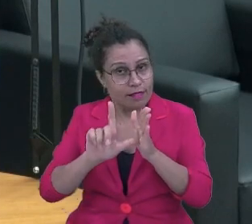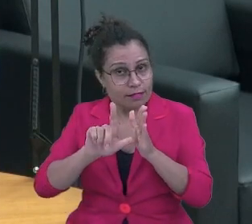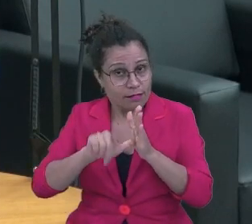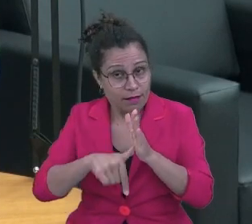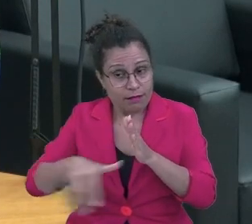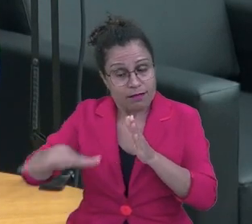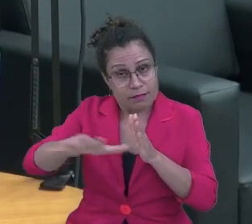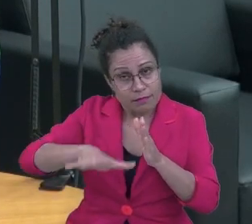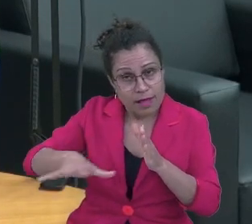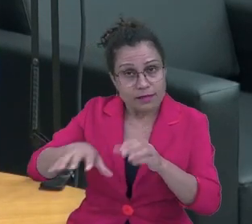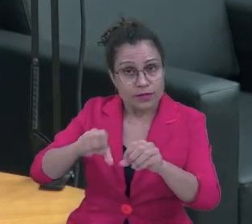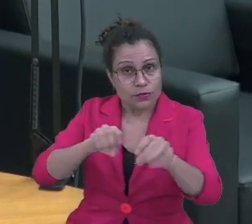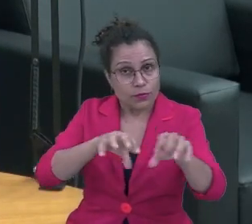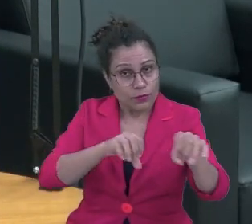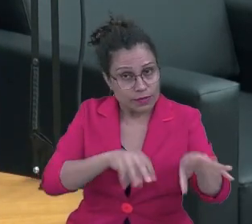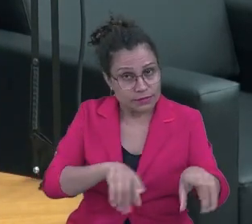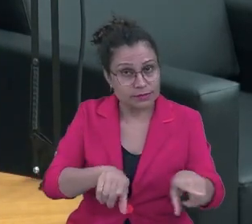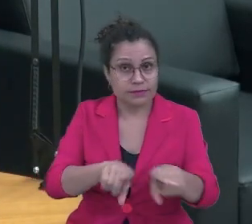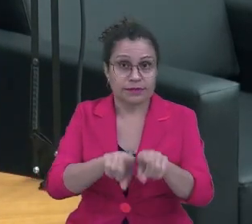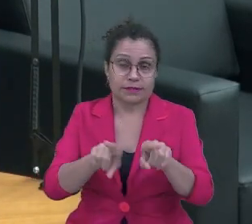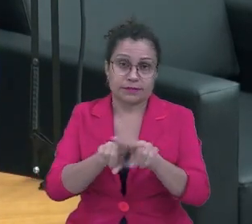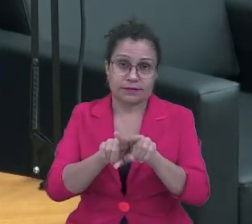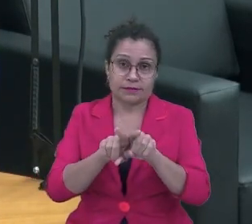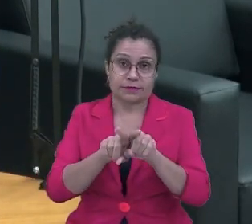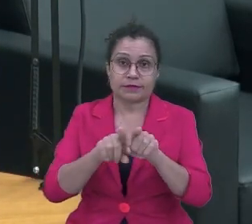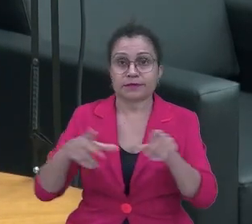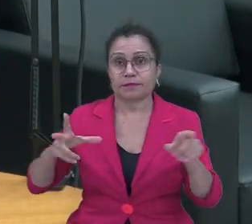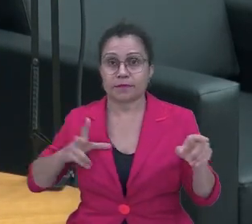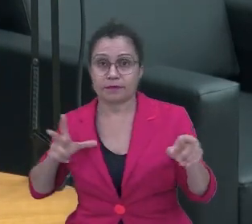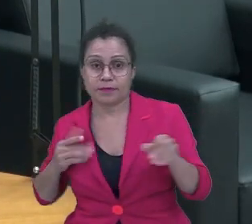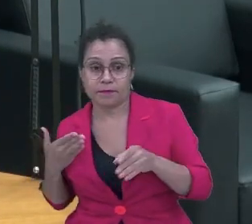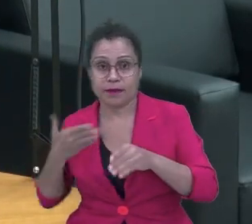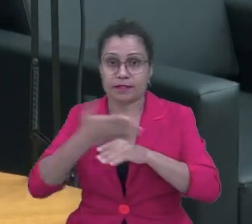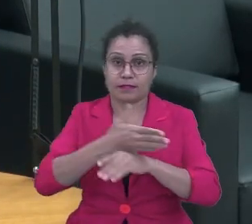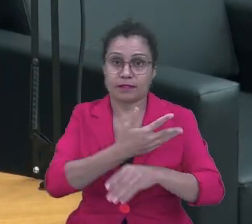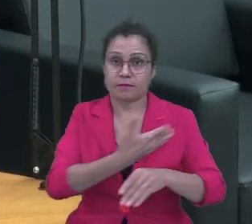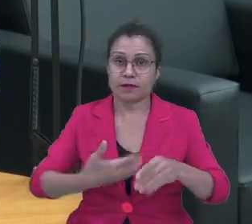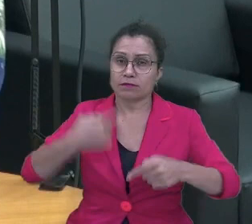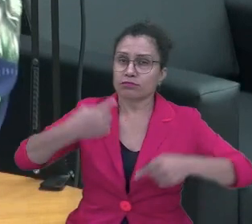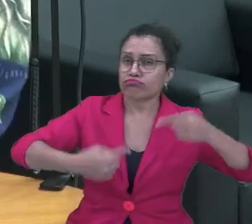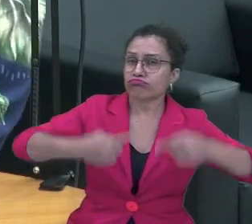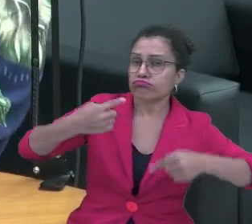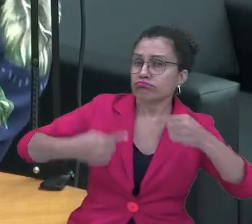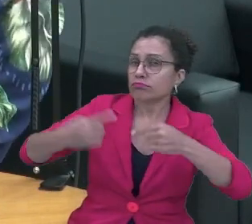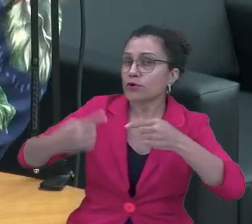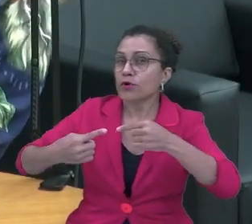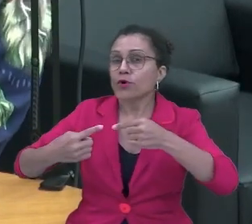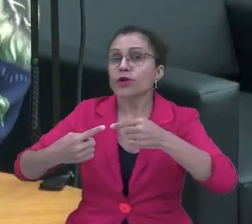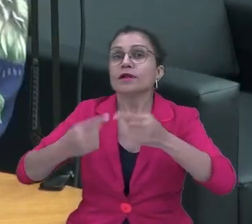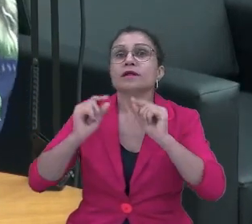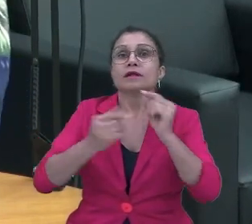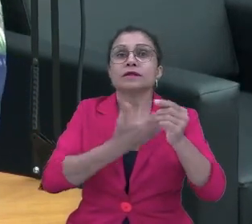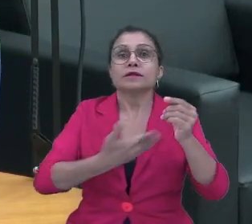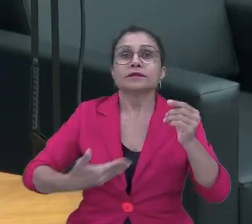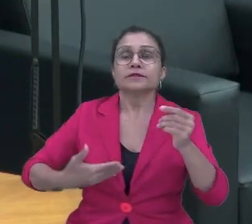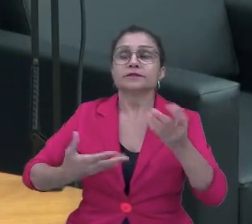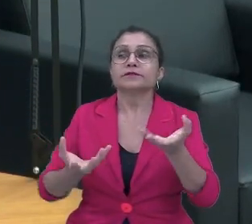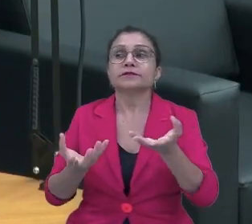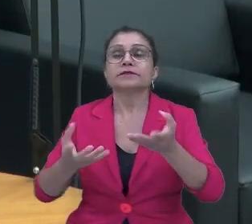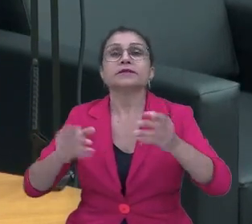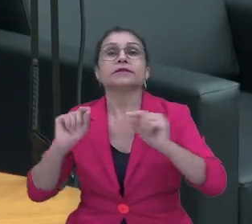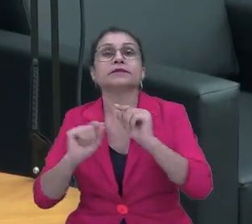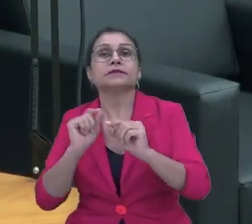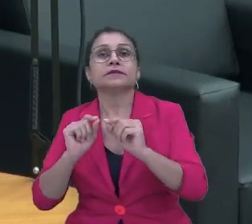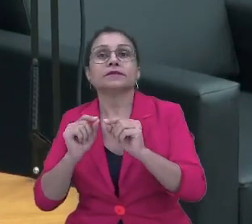espaço da educação, o sair desse espaço privado para esse espaço público para se discutir, né, políticas públicas, para se discutir a cidade que nós